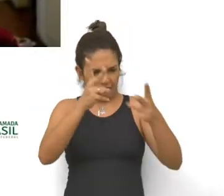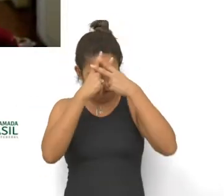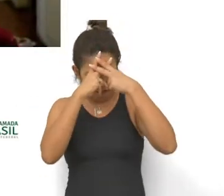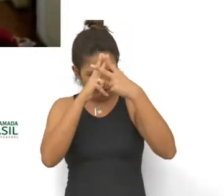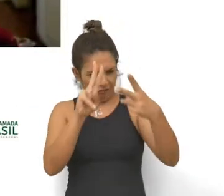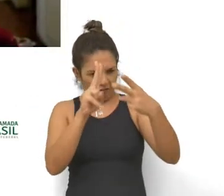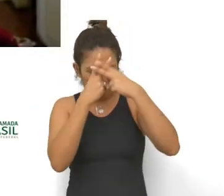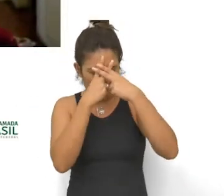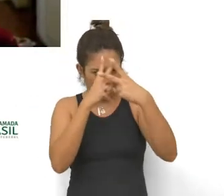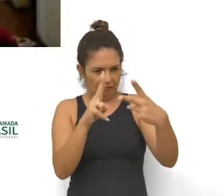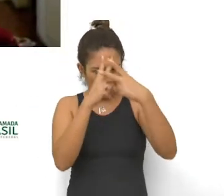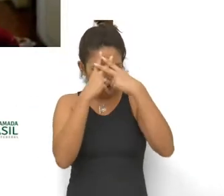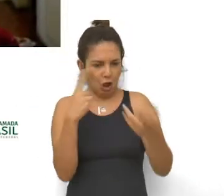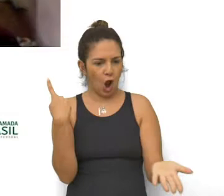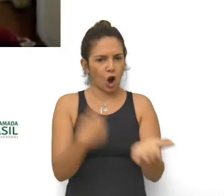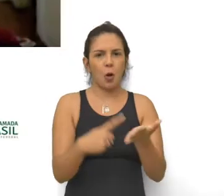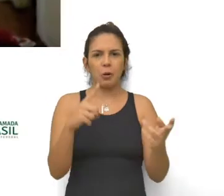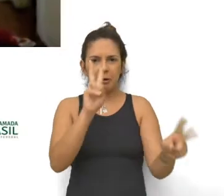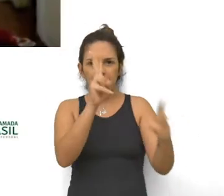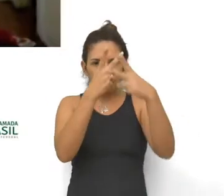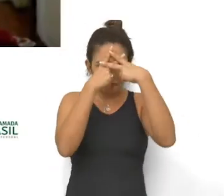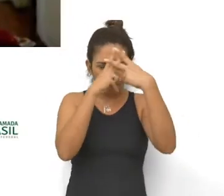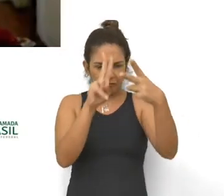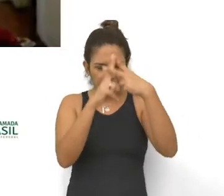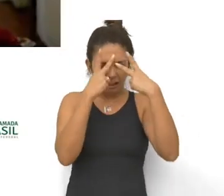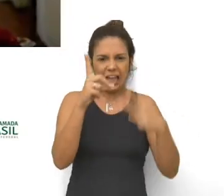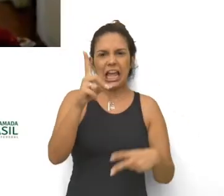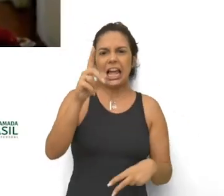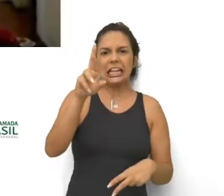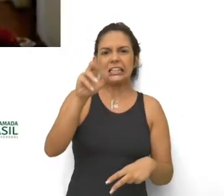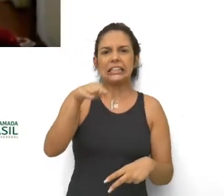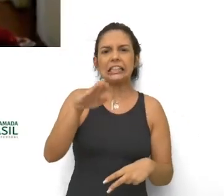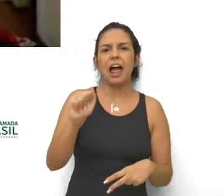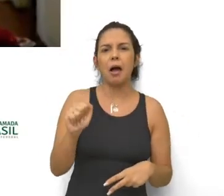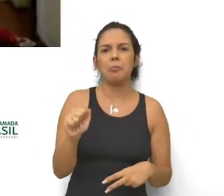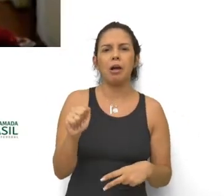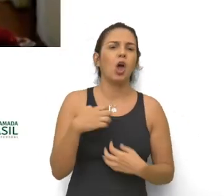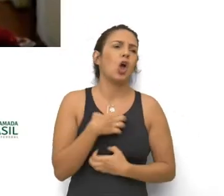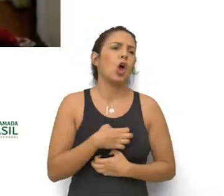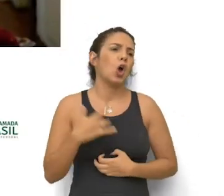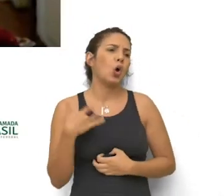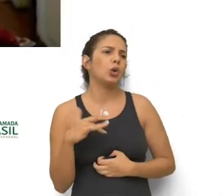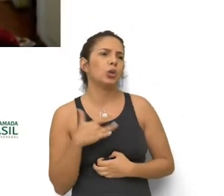mágoa, com esse agravo, com esse dano que alguém lhe causou.